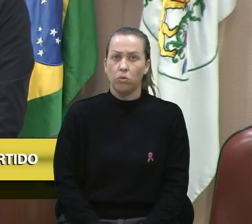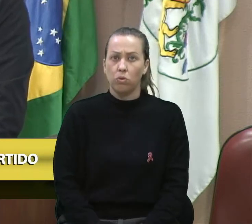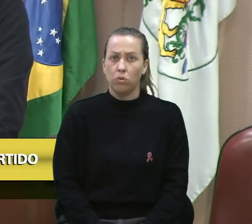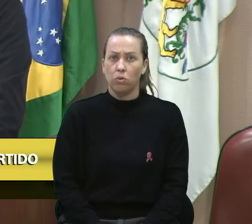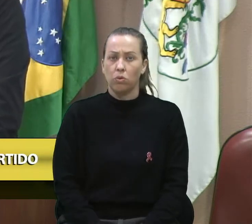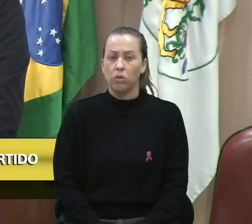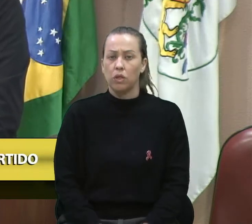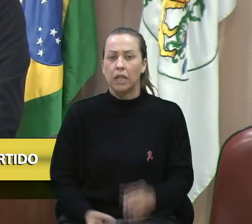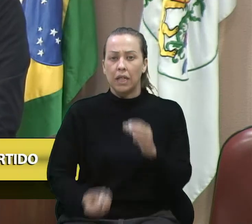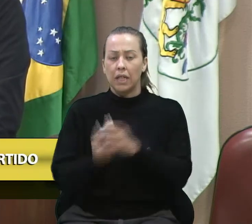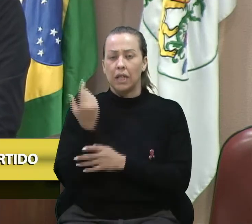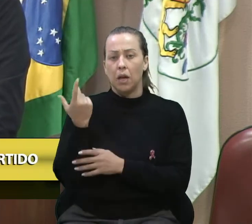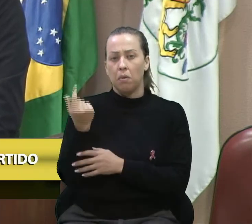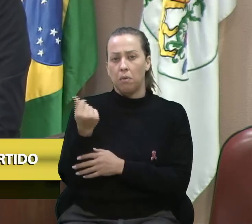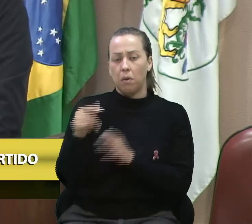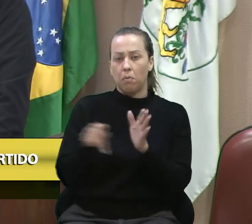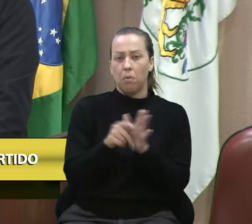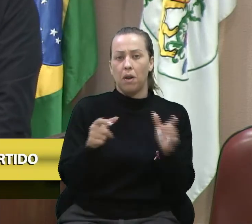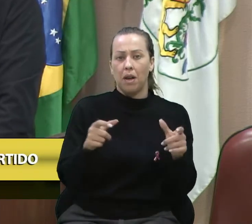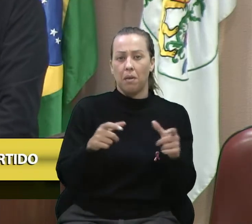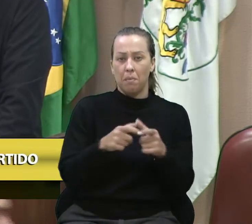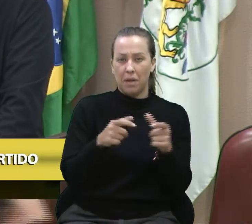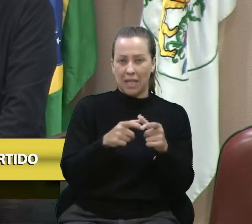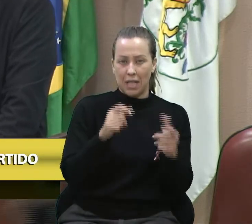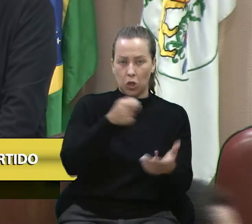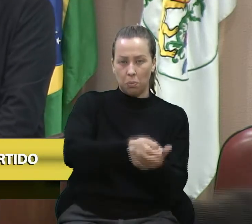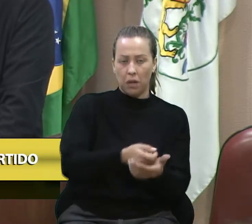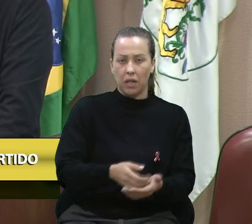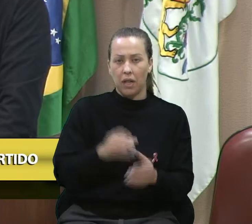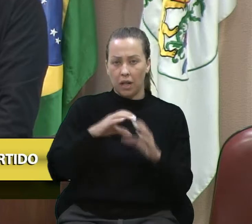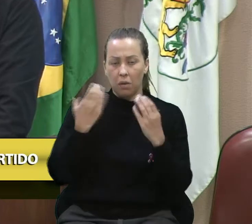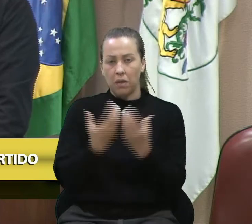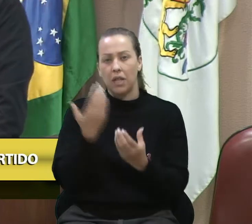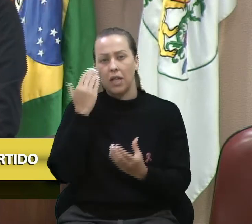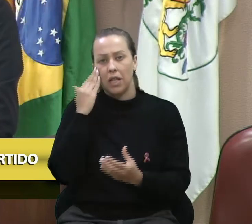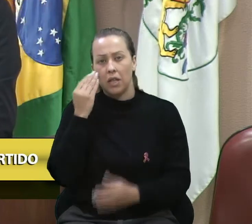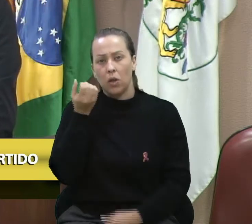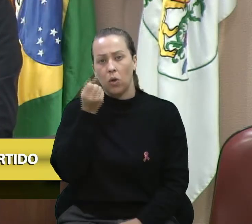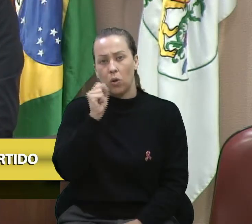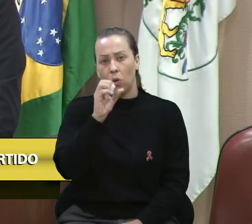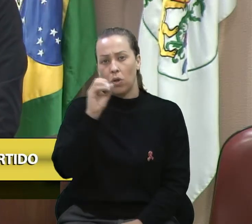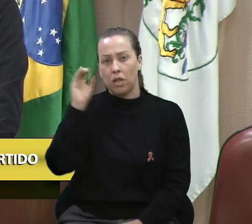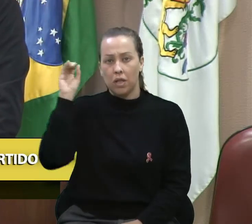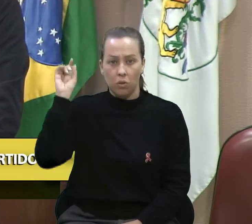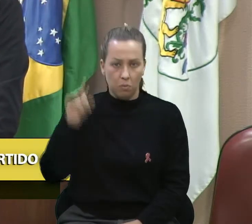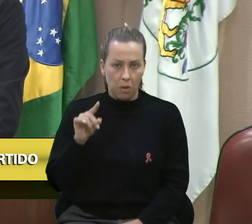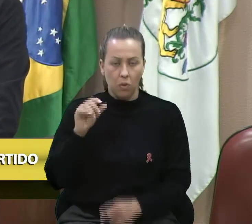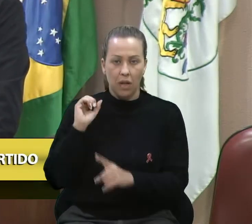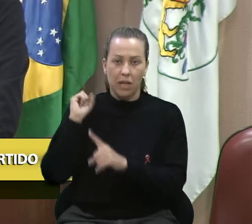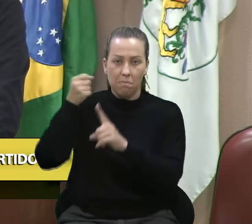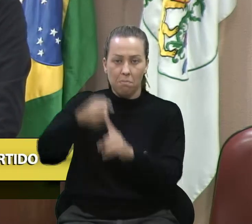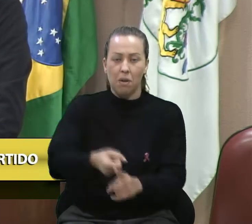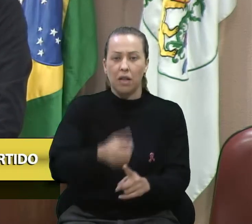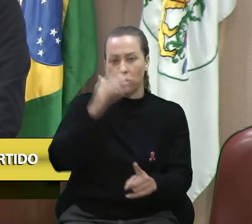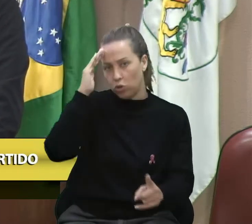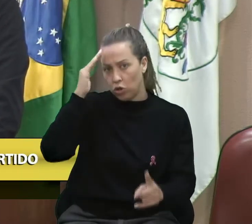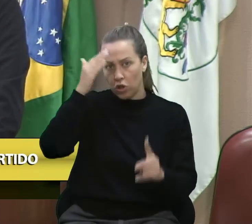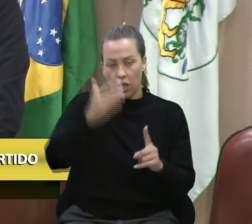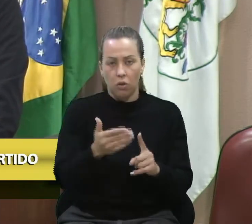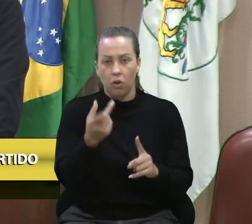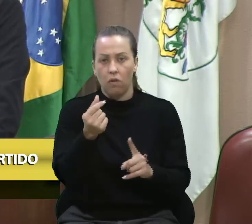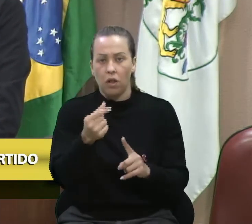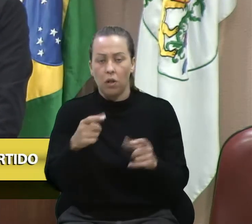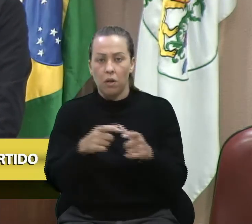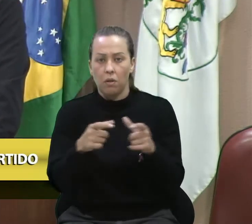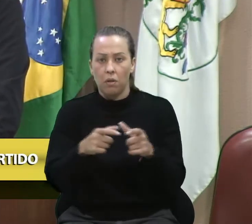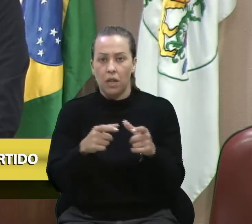nessa formação de preço da passagem. Para que a comunidade entenda, esses R$800 mil impactariam diretamente no valor da passagem,